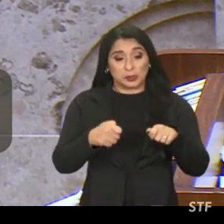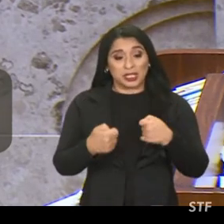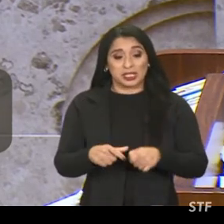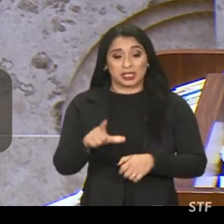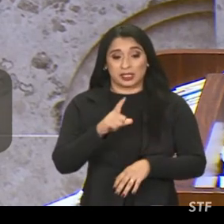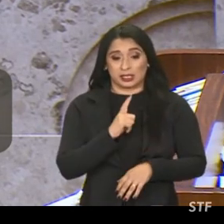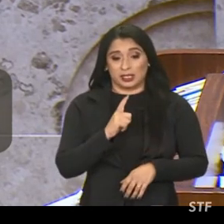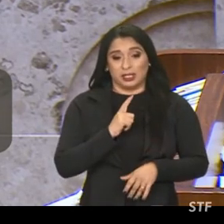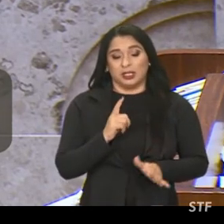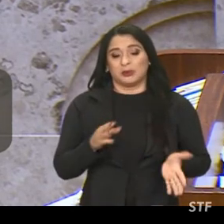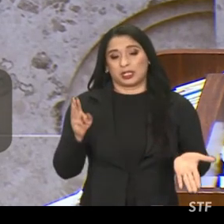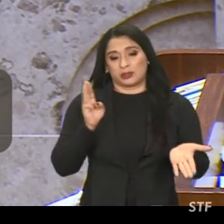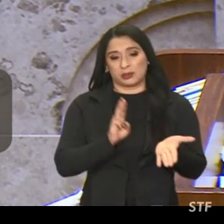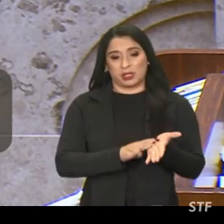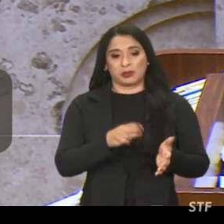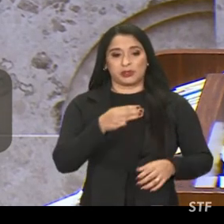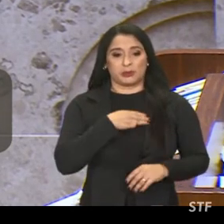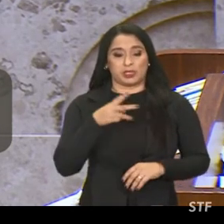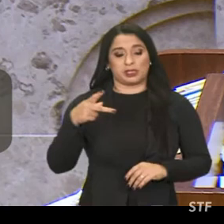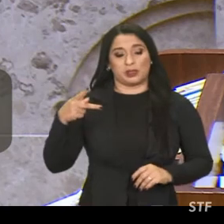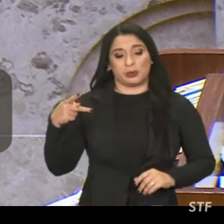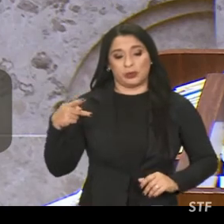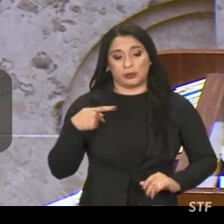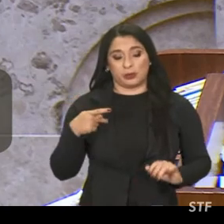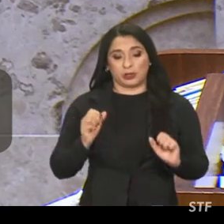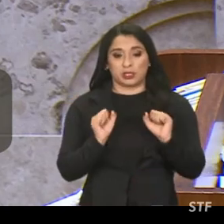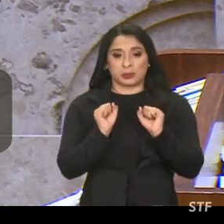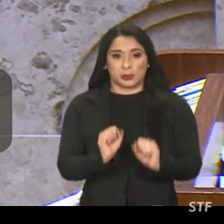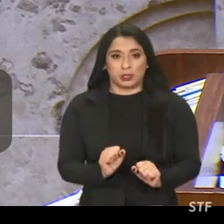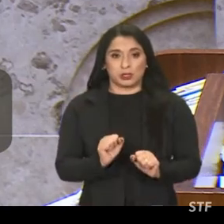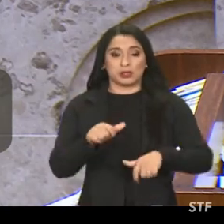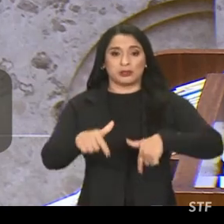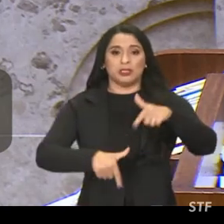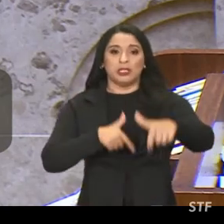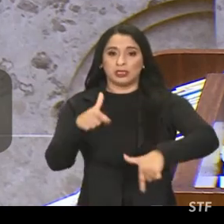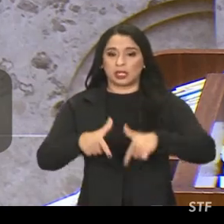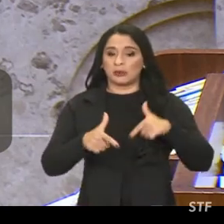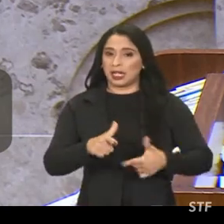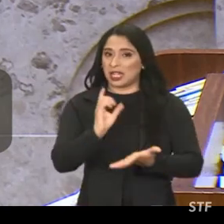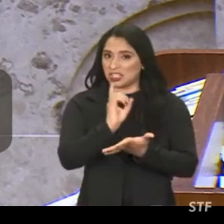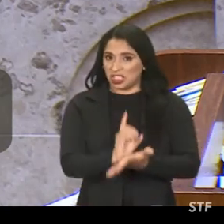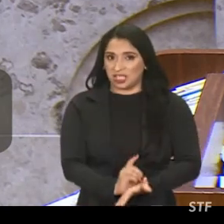esses membros do Ministério Público possam atuar condignamente.